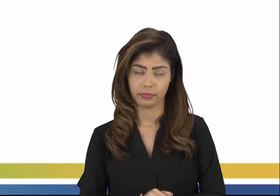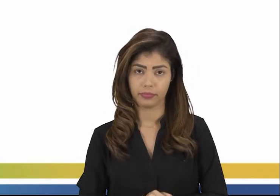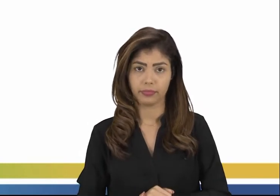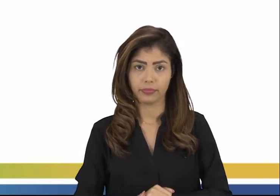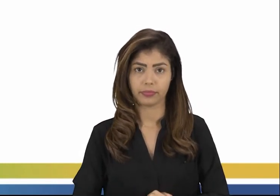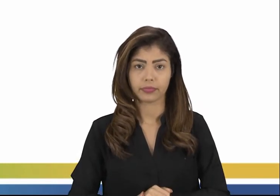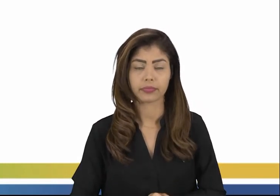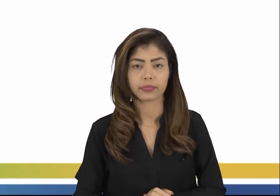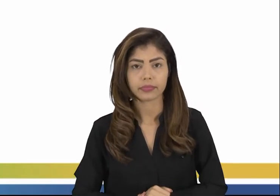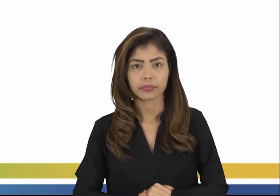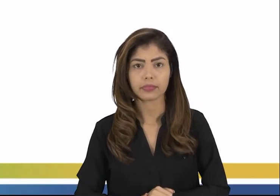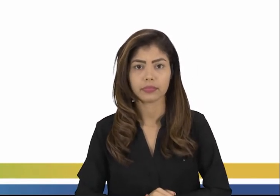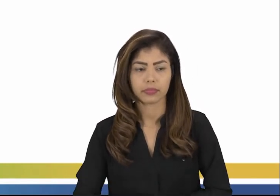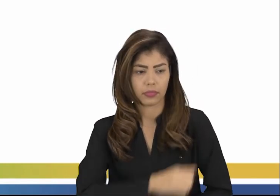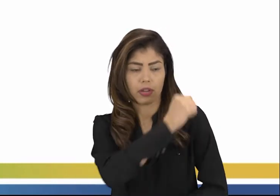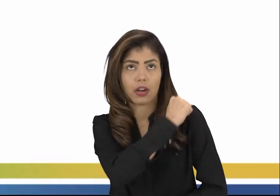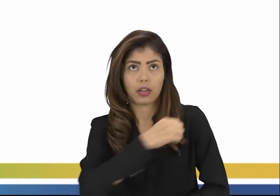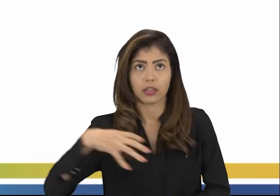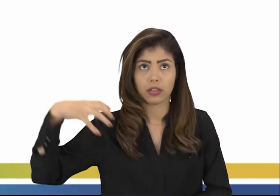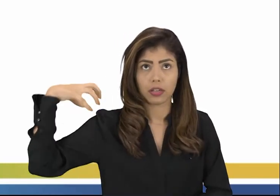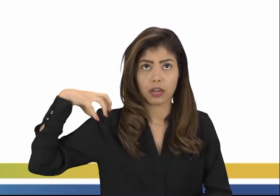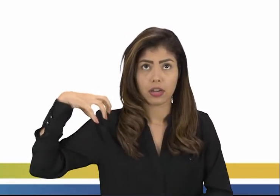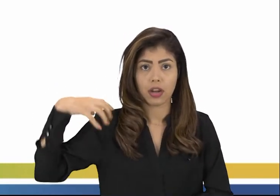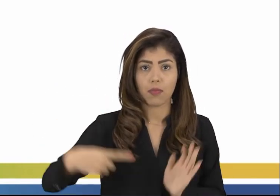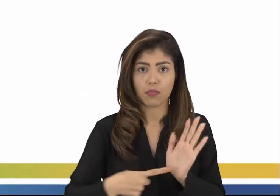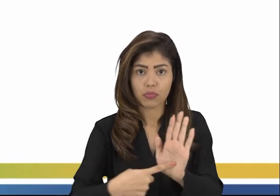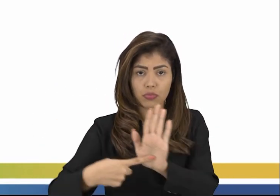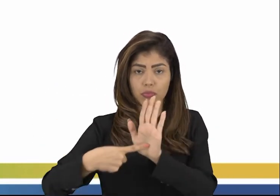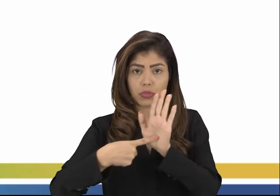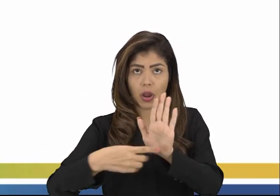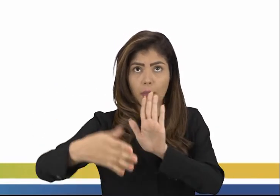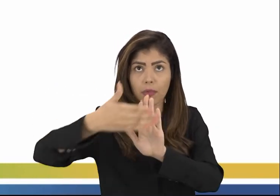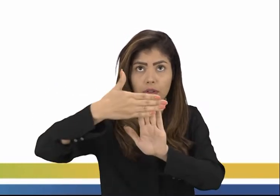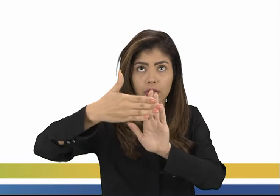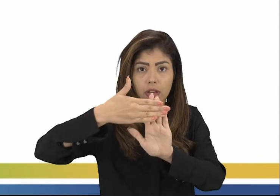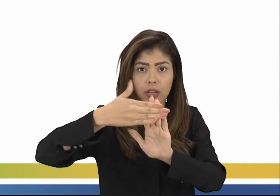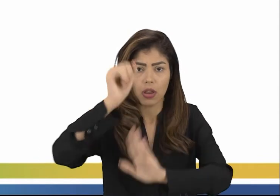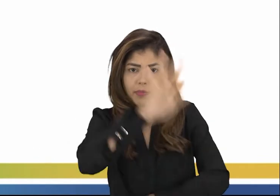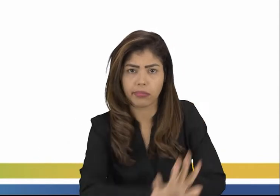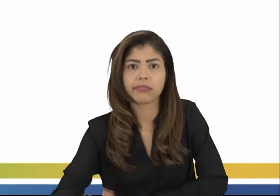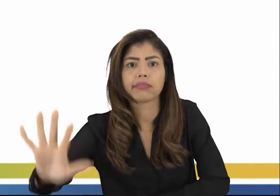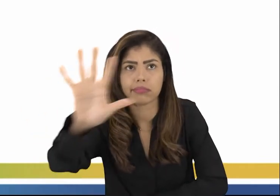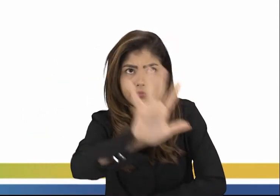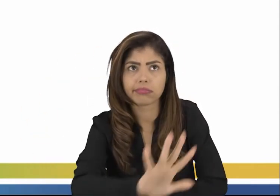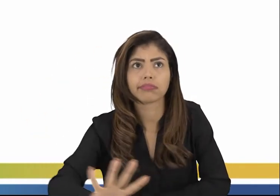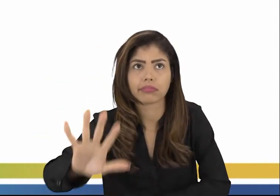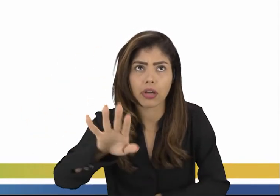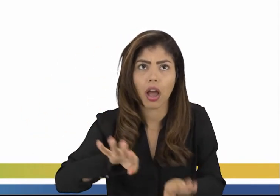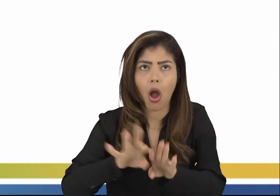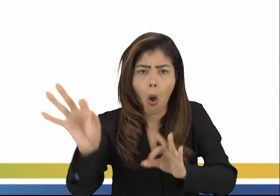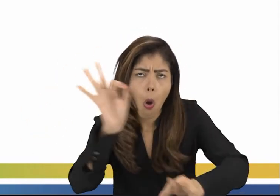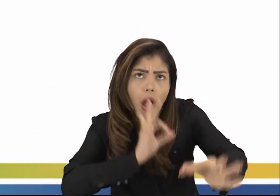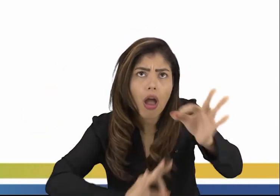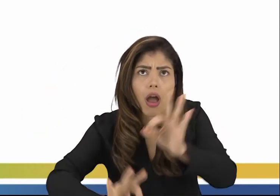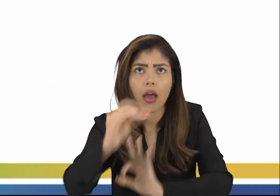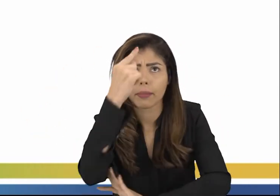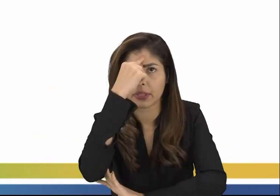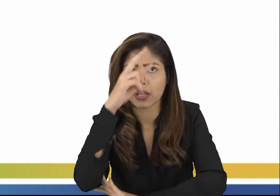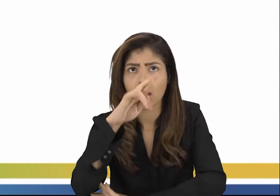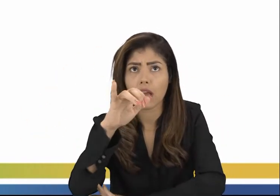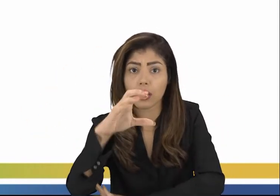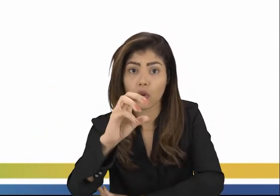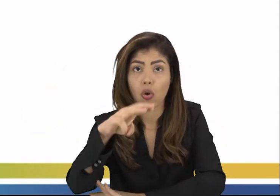Questão, aliás. Aristóteles concebeu um modelo de universo extremamente organizado e racional,